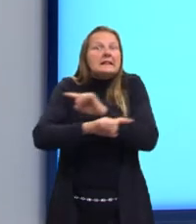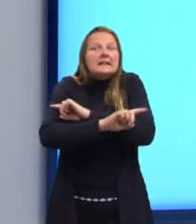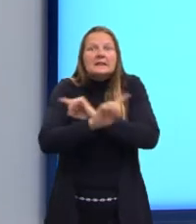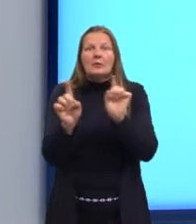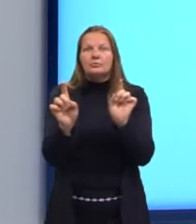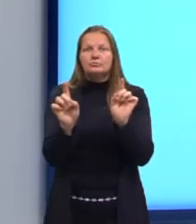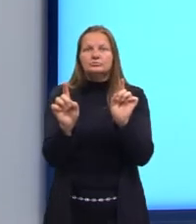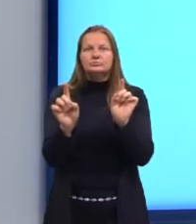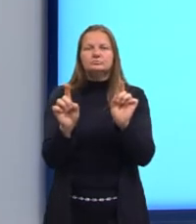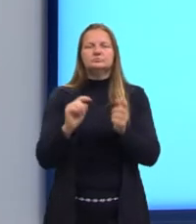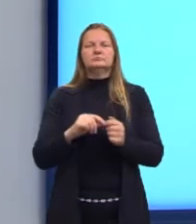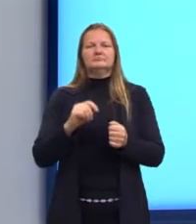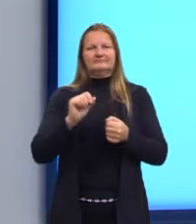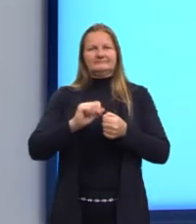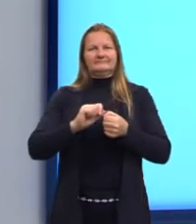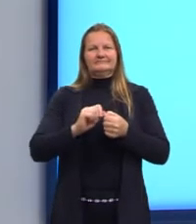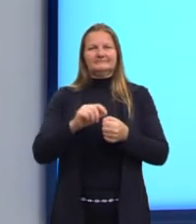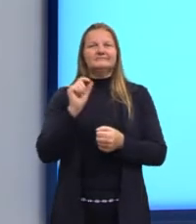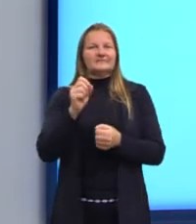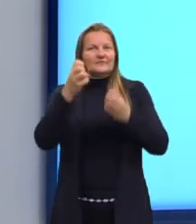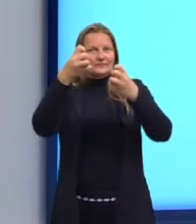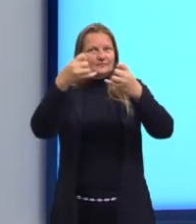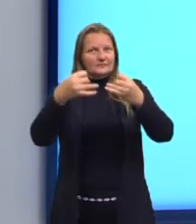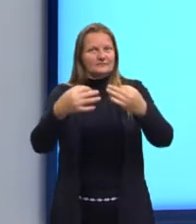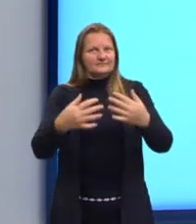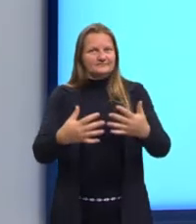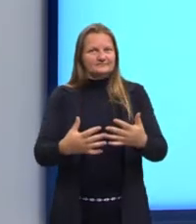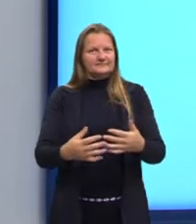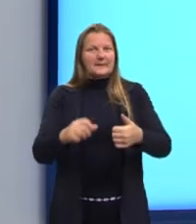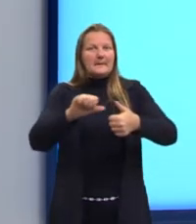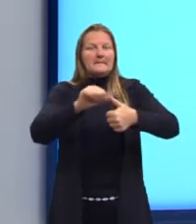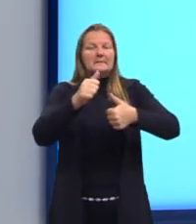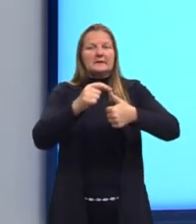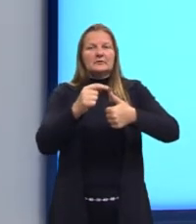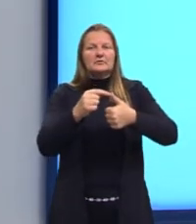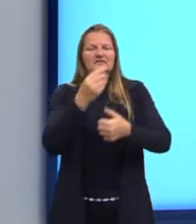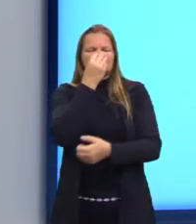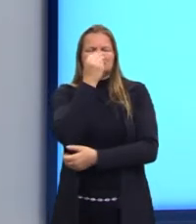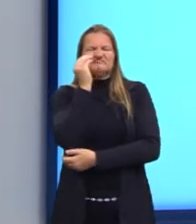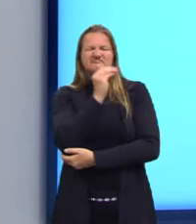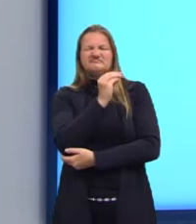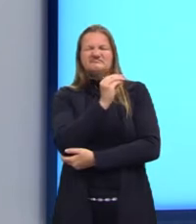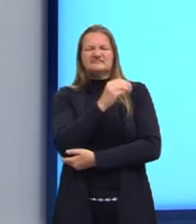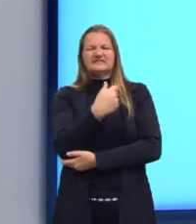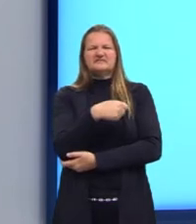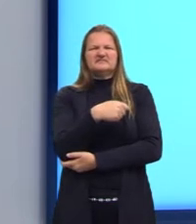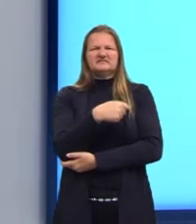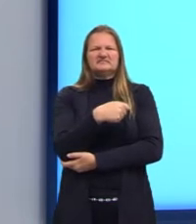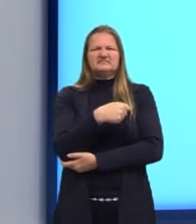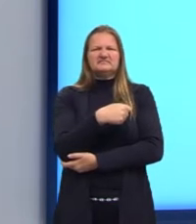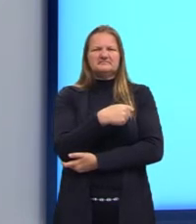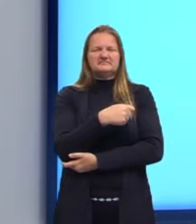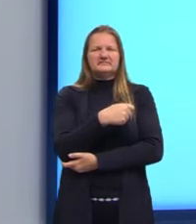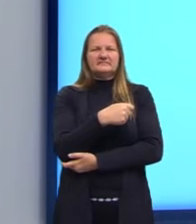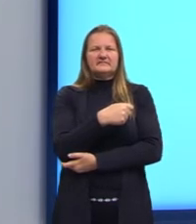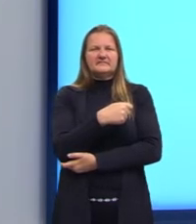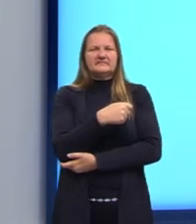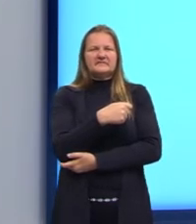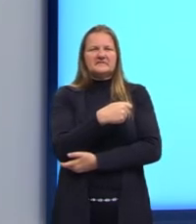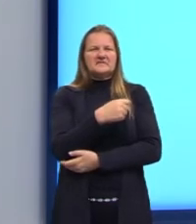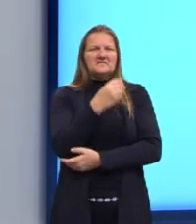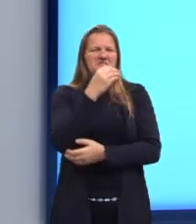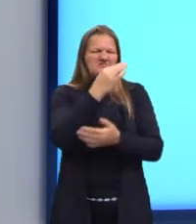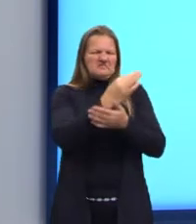com os textos de apoio primeiro de tudo ignorar a necessidade da sua Interpretação